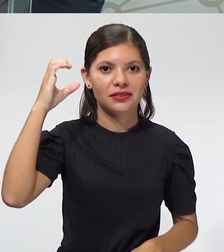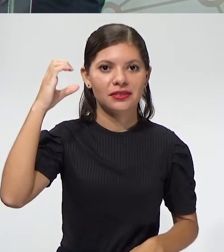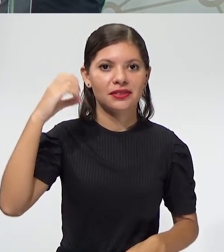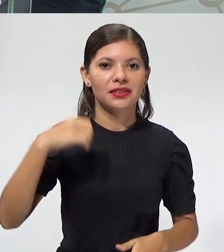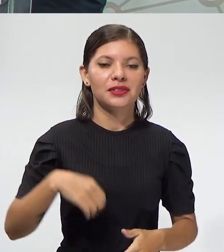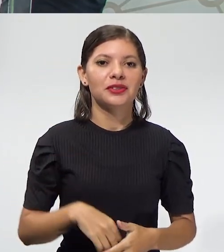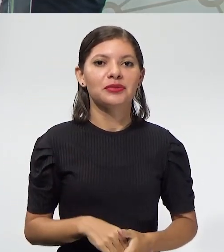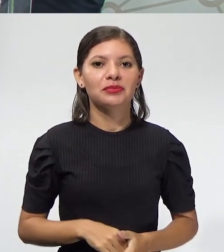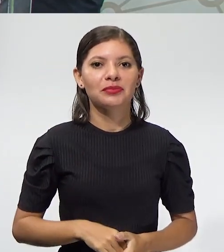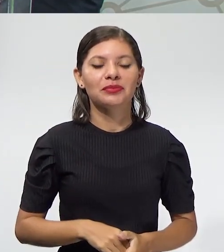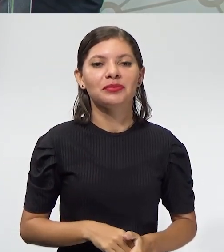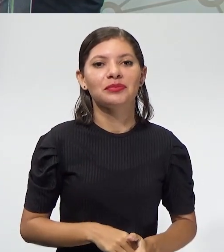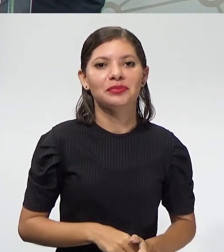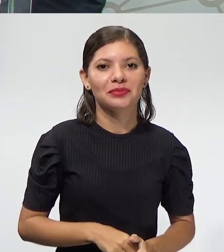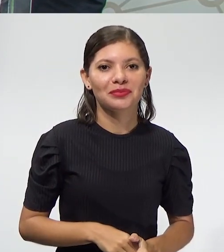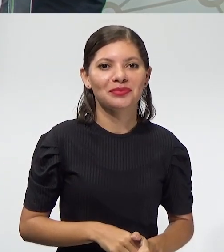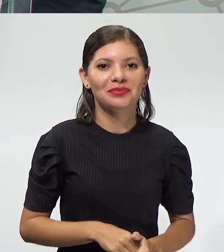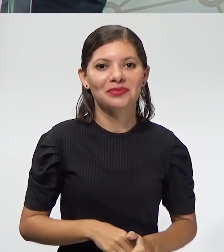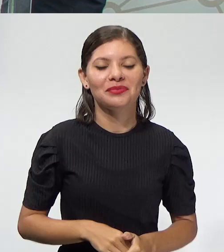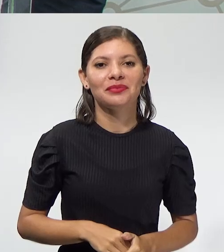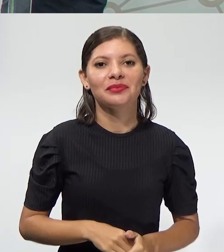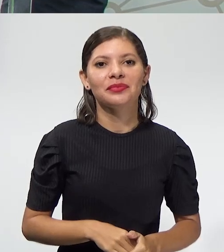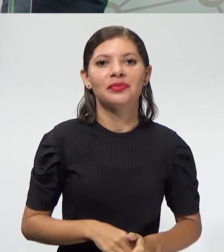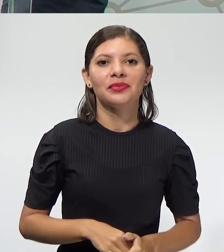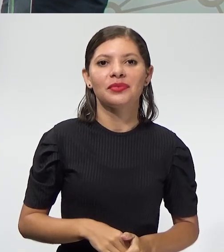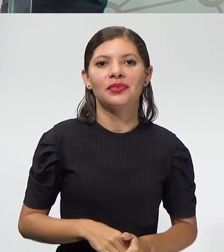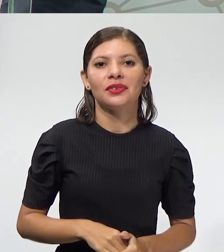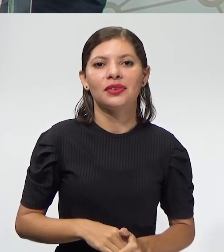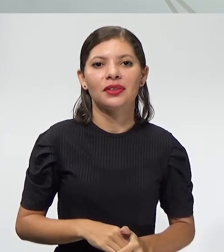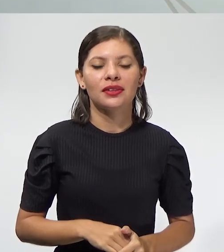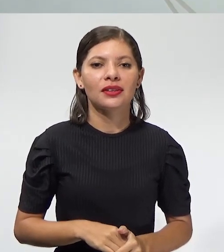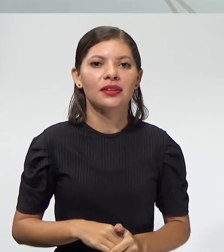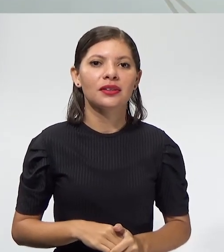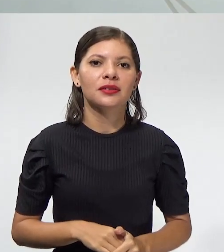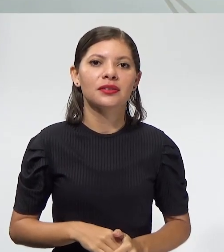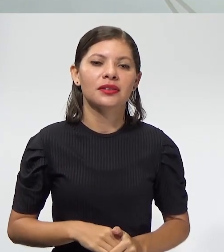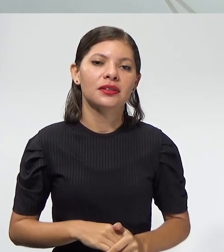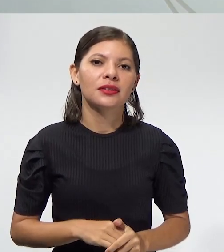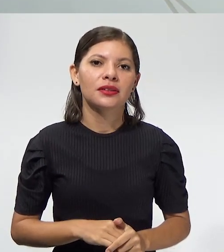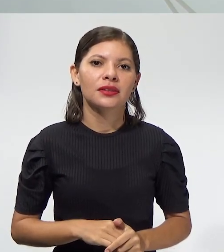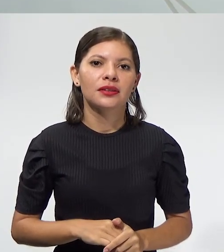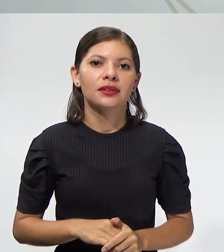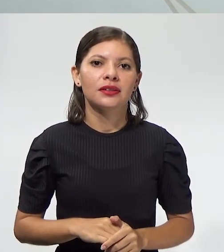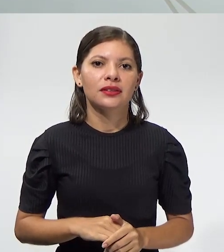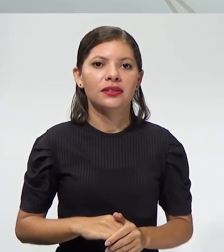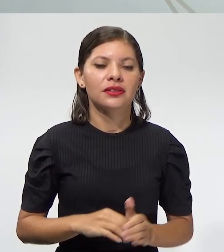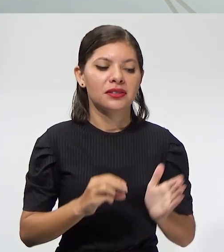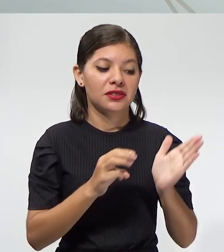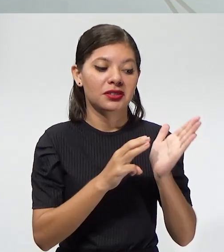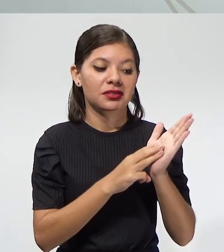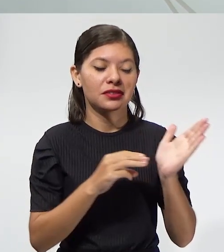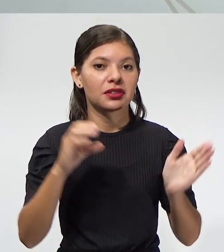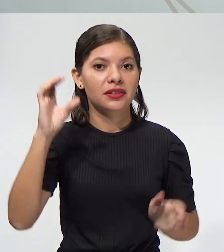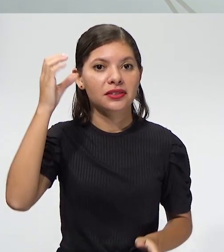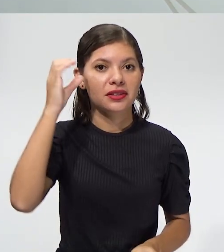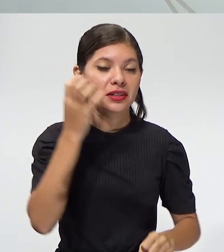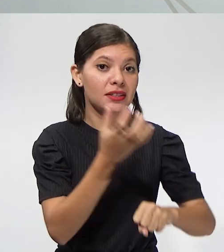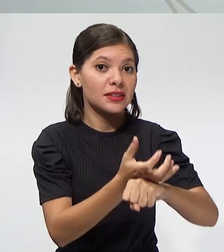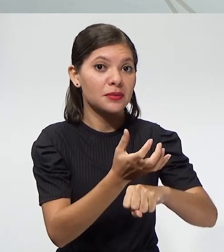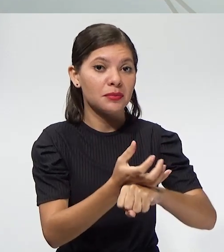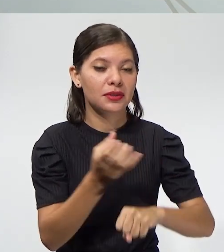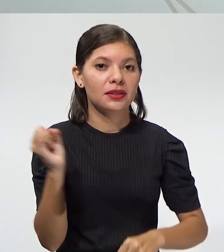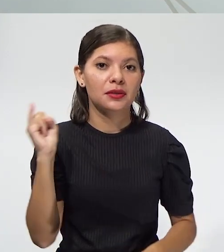cientificidade, alguma coisa assim. É o que traz a categoria que aquela disciplina é importante. Ela tem